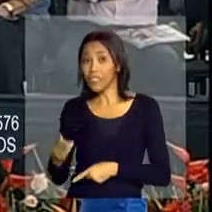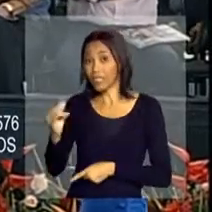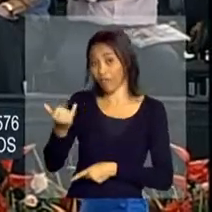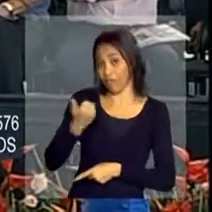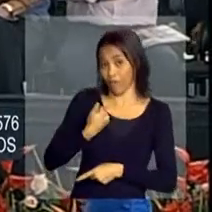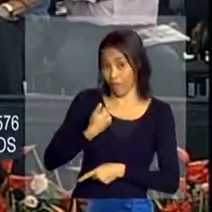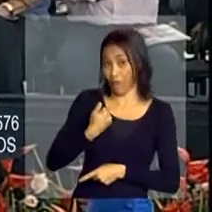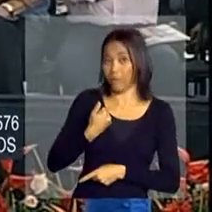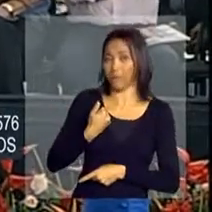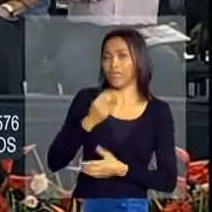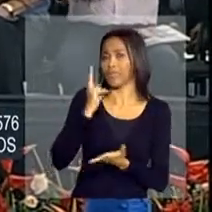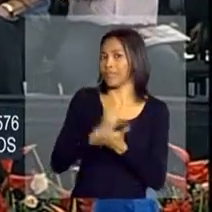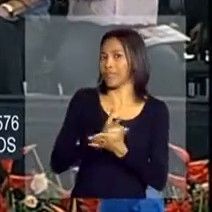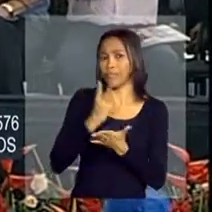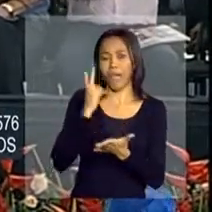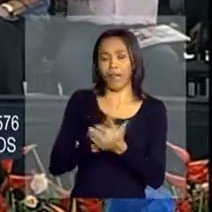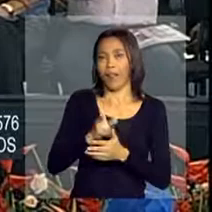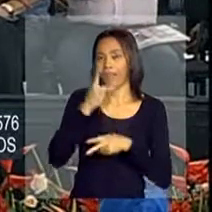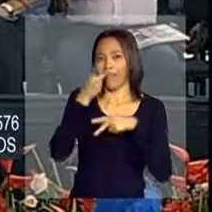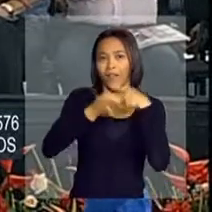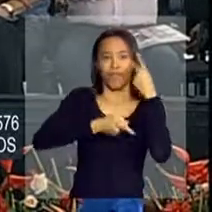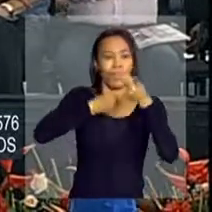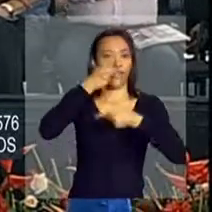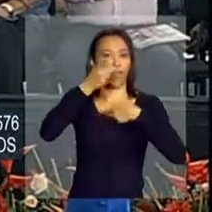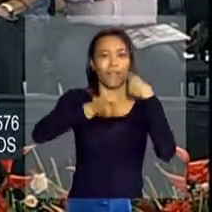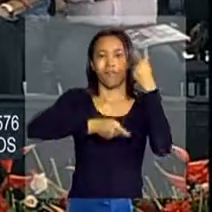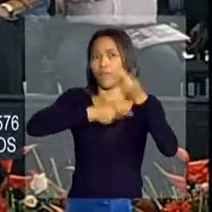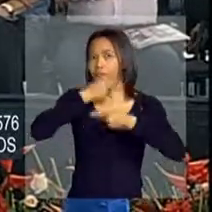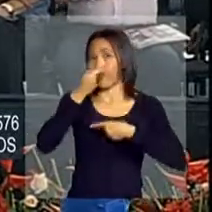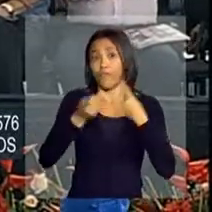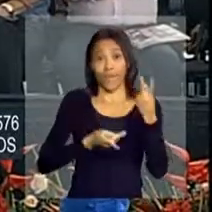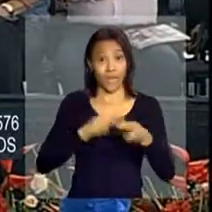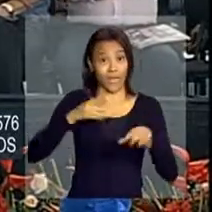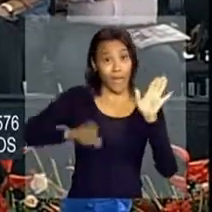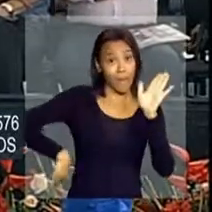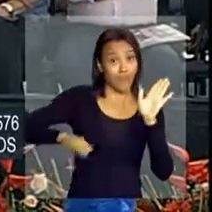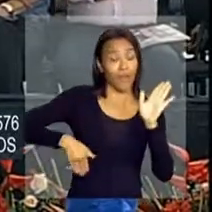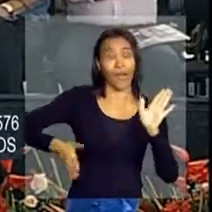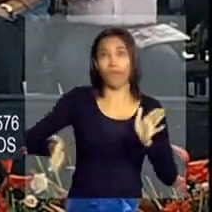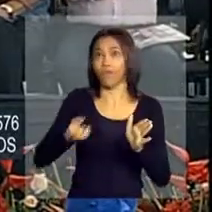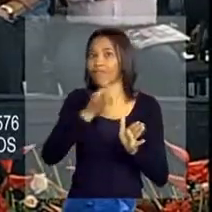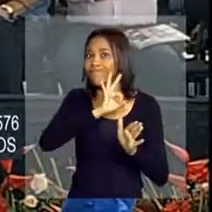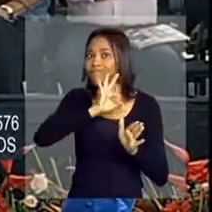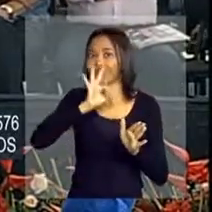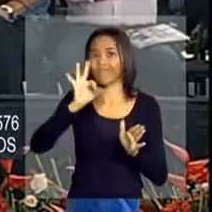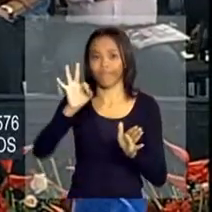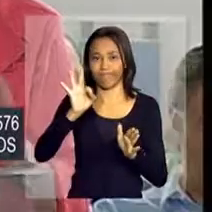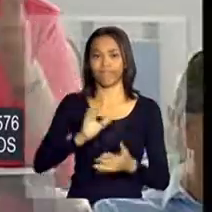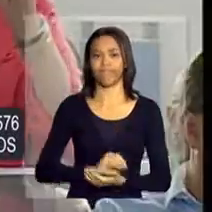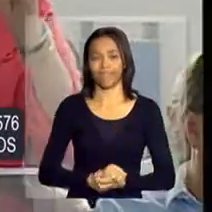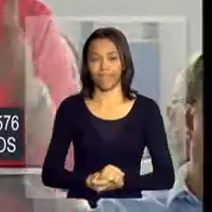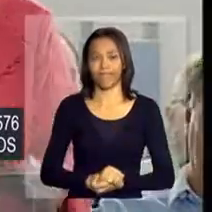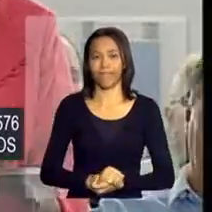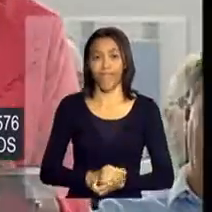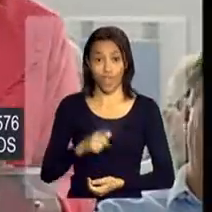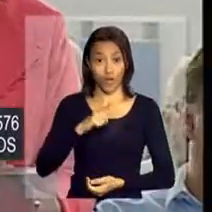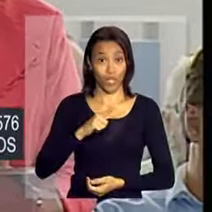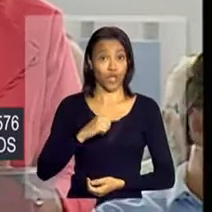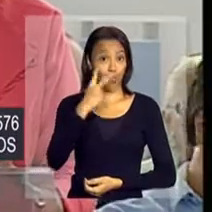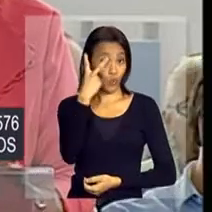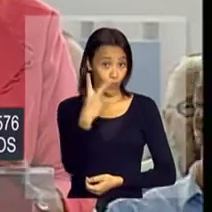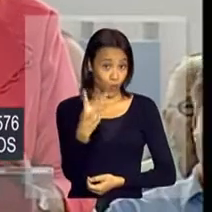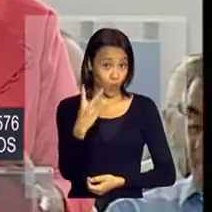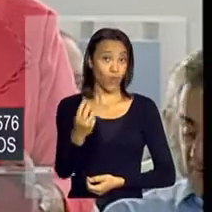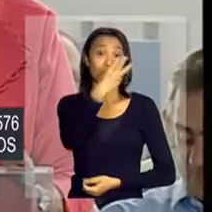e passa o tempo inteiro falando de como a praia que ela foi é maravilhosa. Eu tenho dois ministros